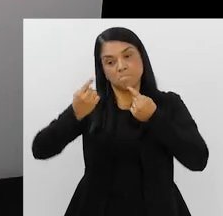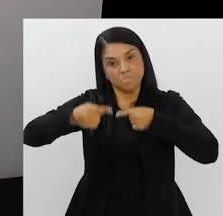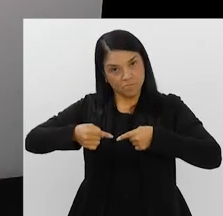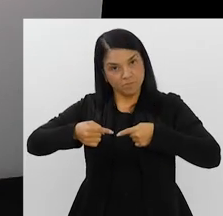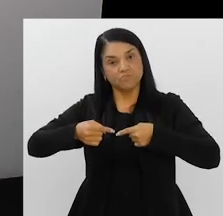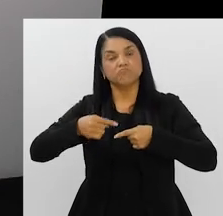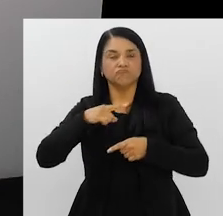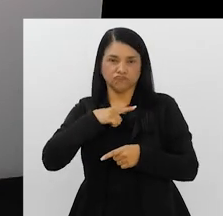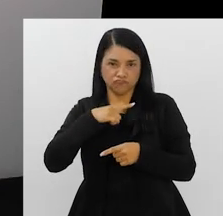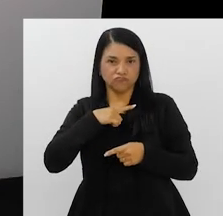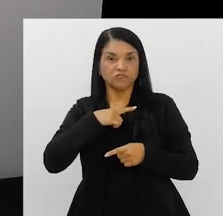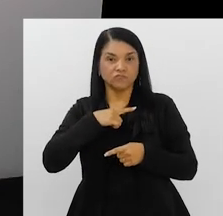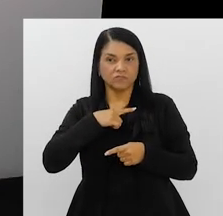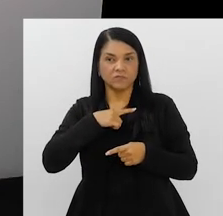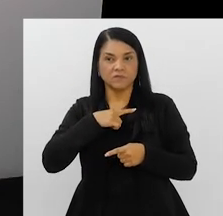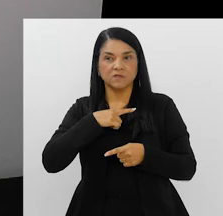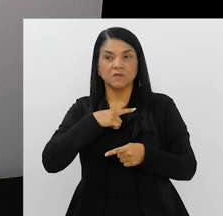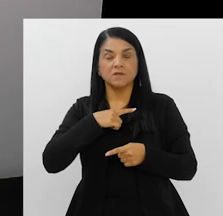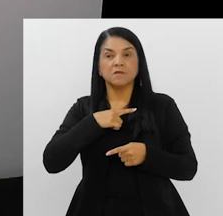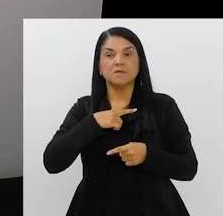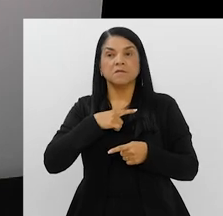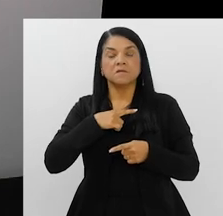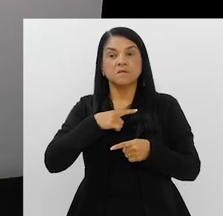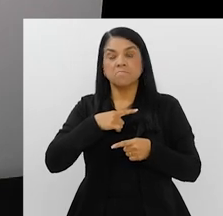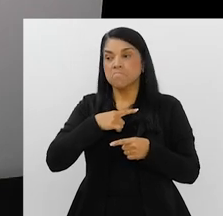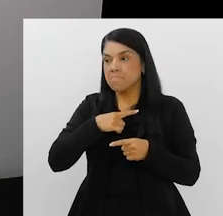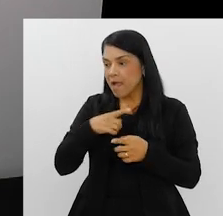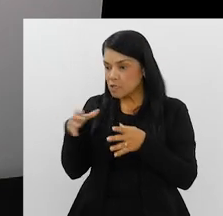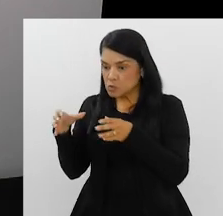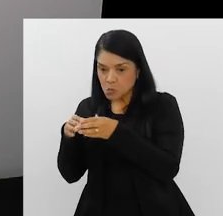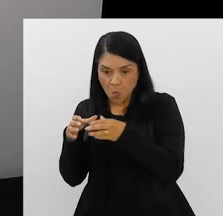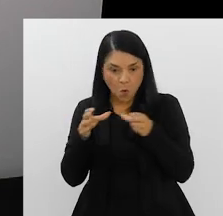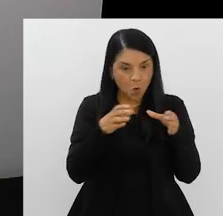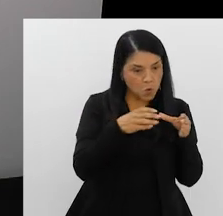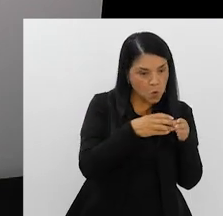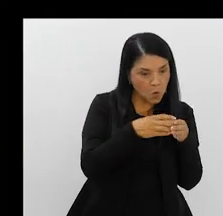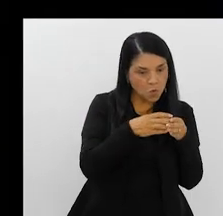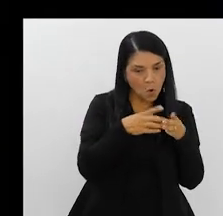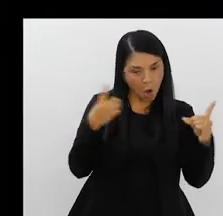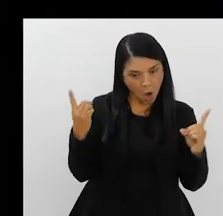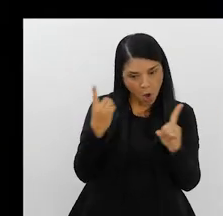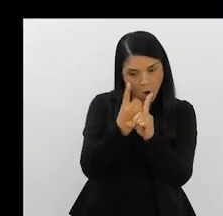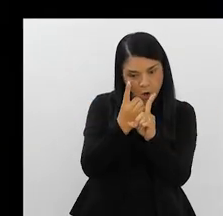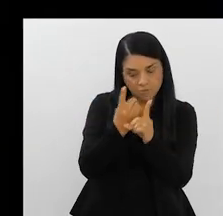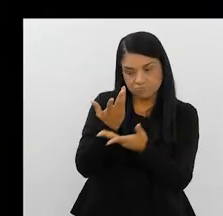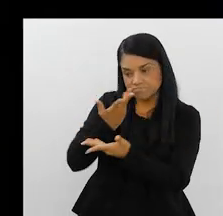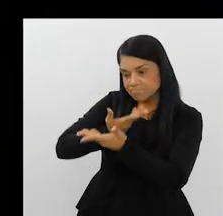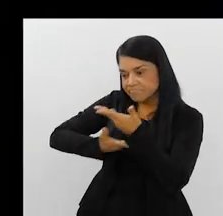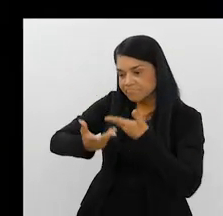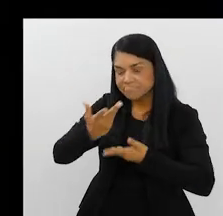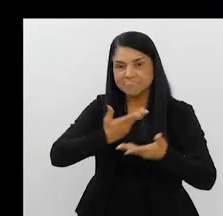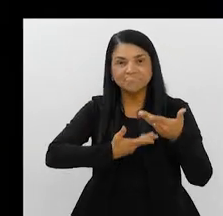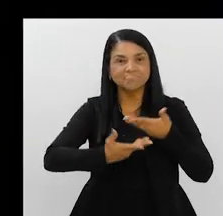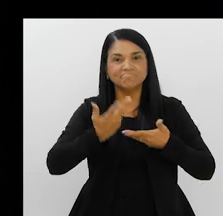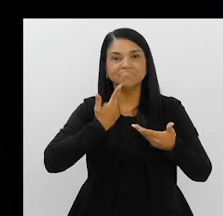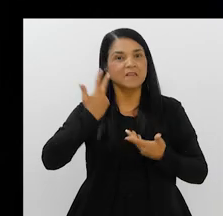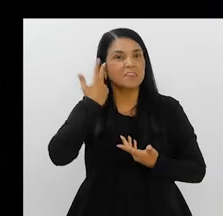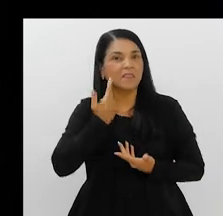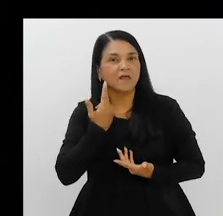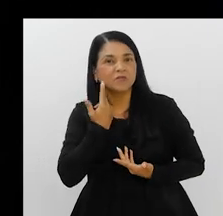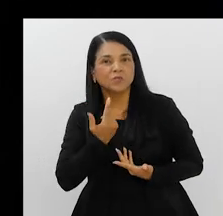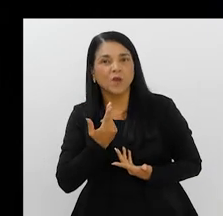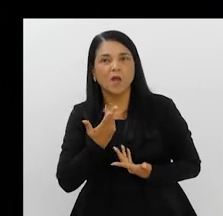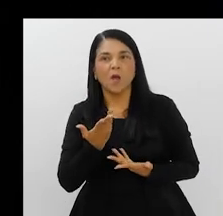competitivo, mas a gente se curtia, não tinha um virar de cara, né?